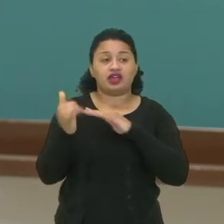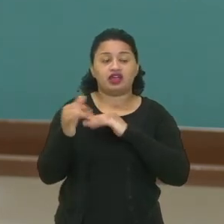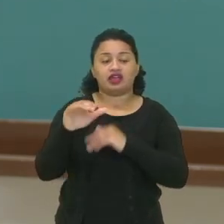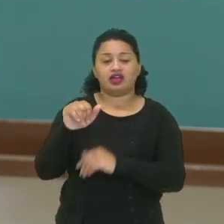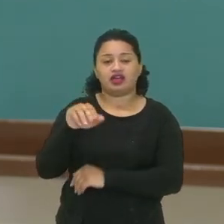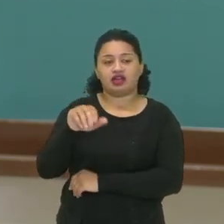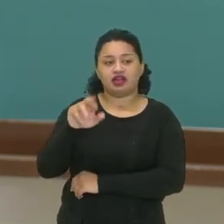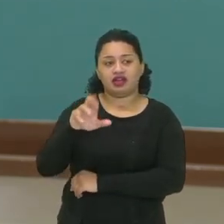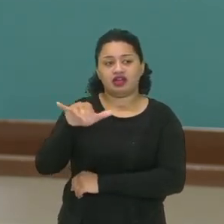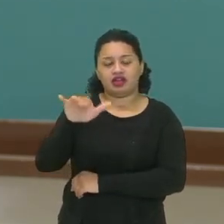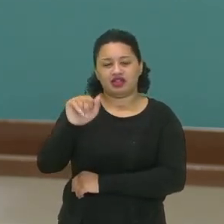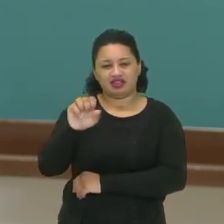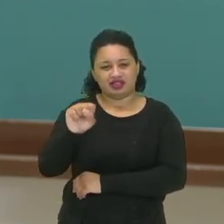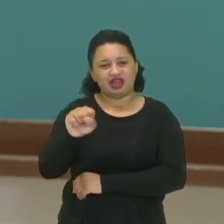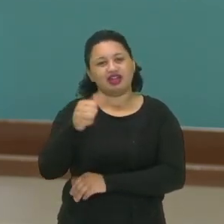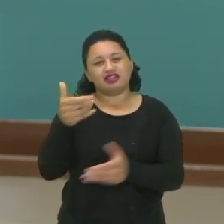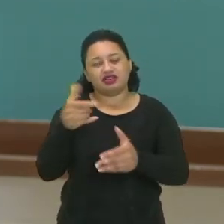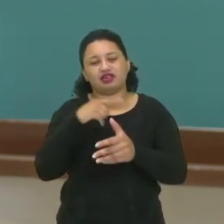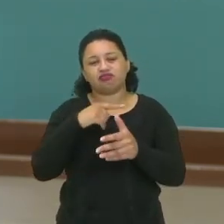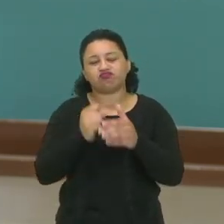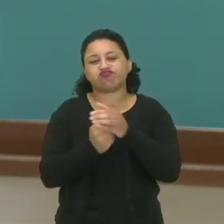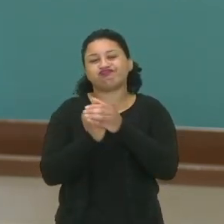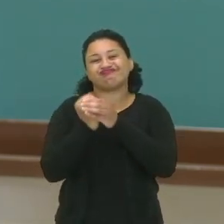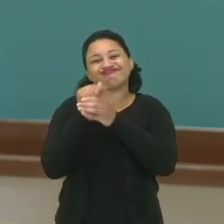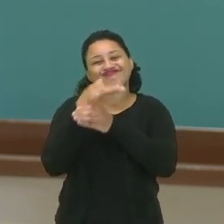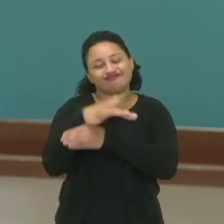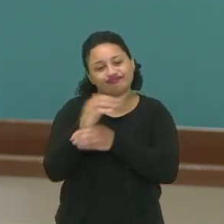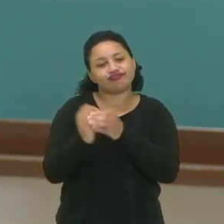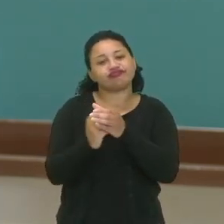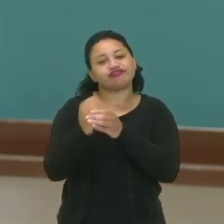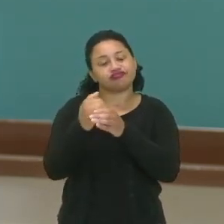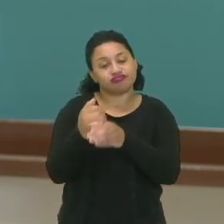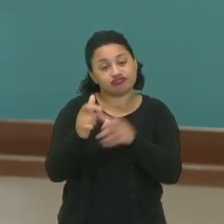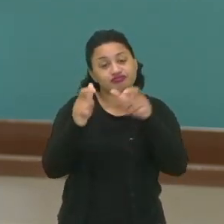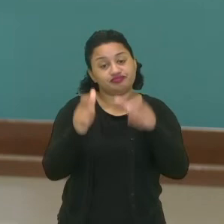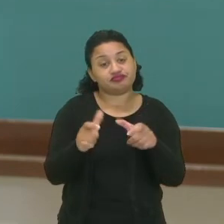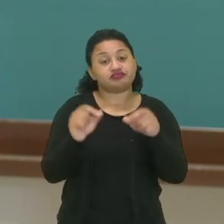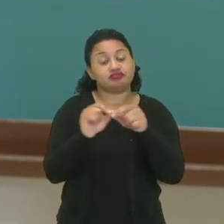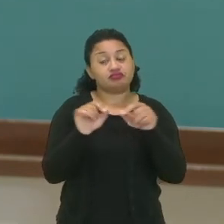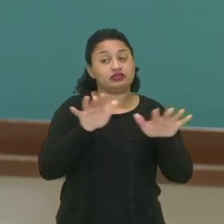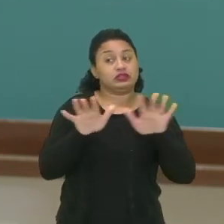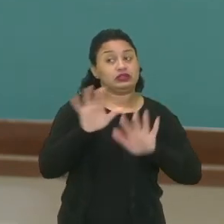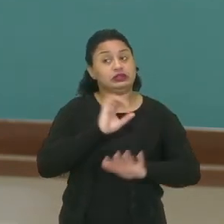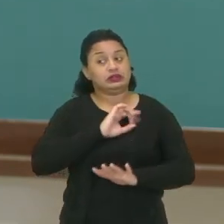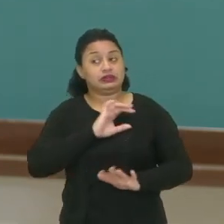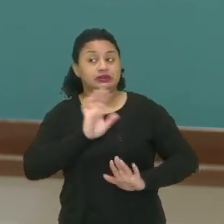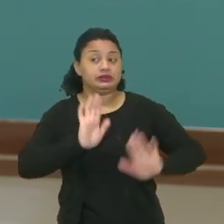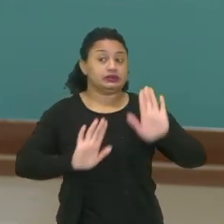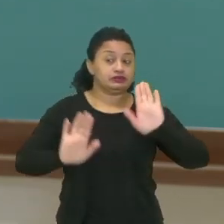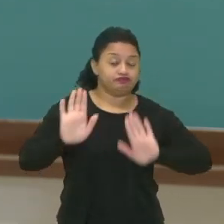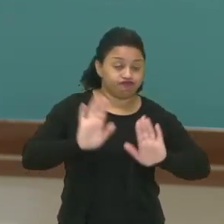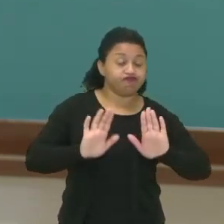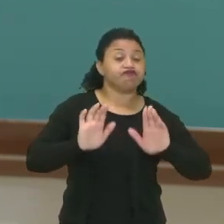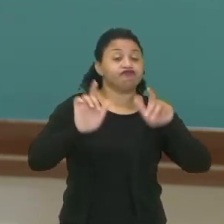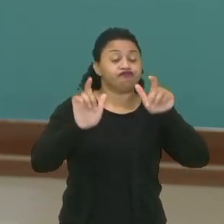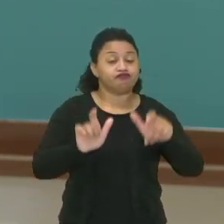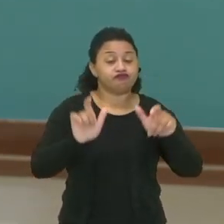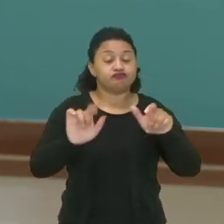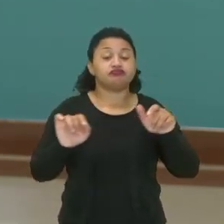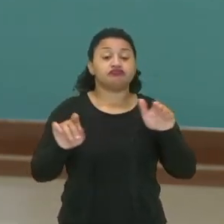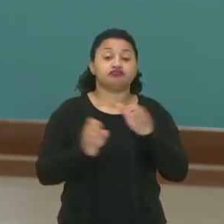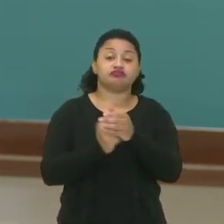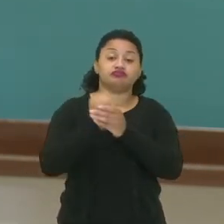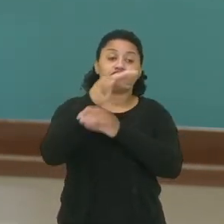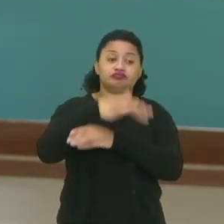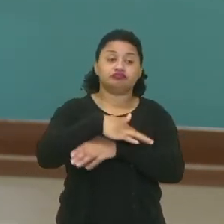um vulcão está em erupção, né, nessa região, gerando temores assim por diante. É uma região de